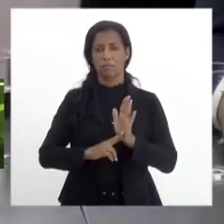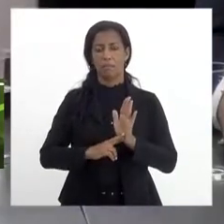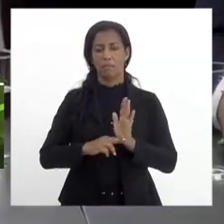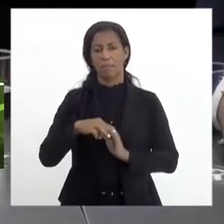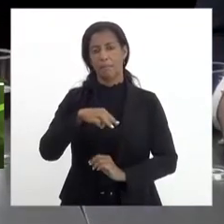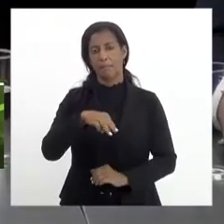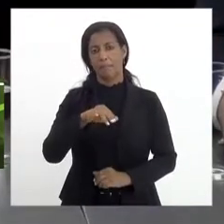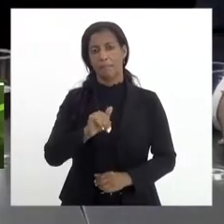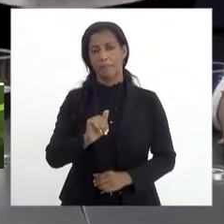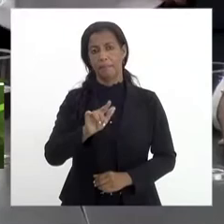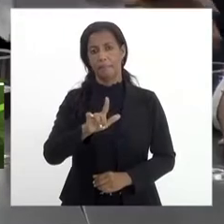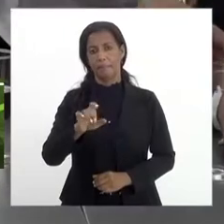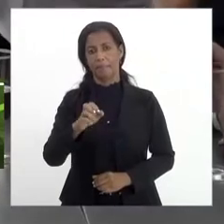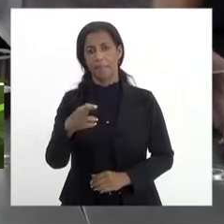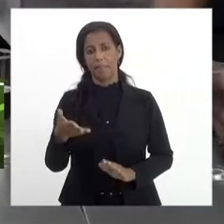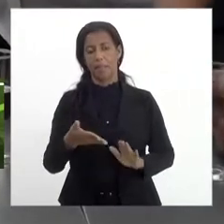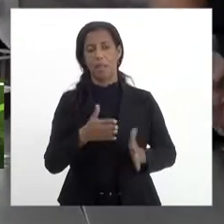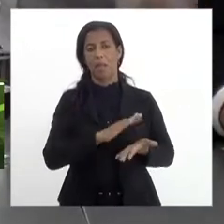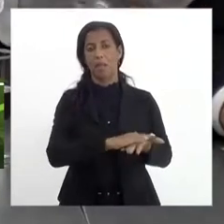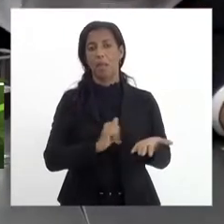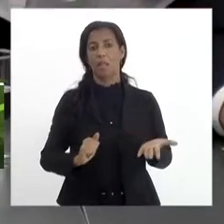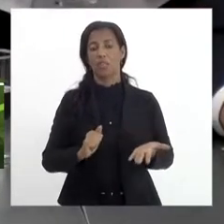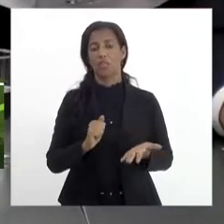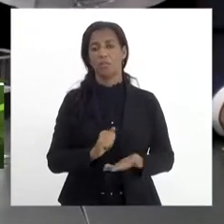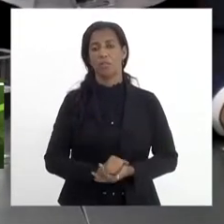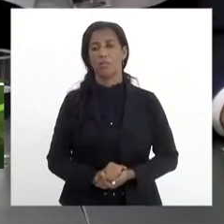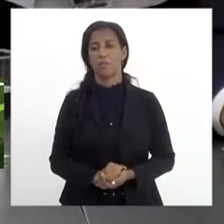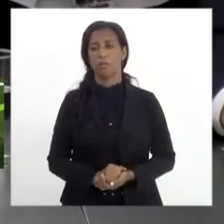Miller. Retirado de pauta pedido do